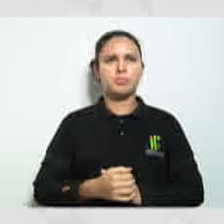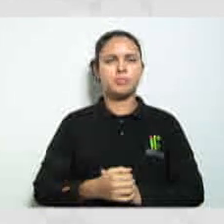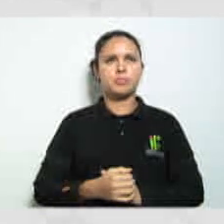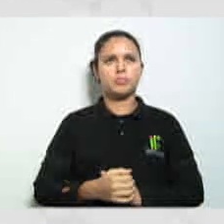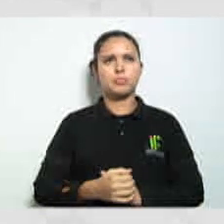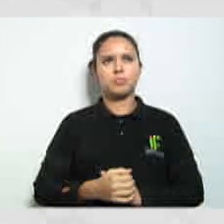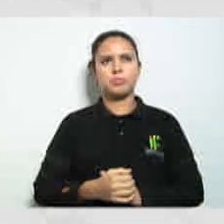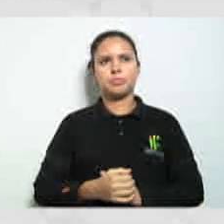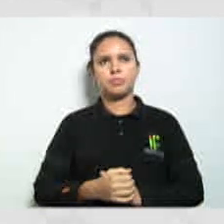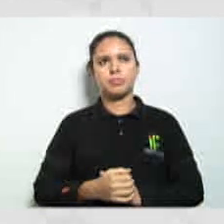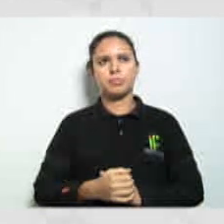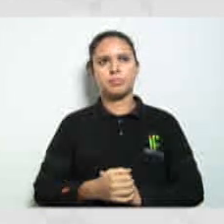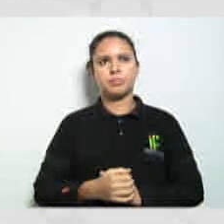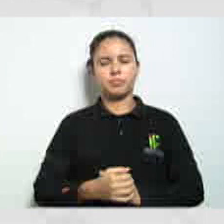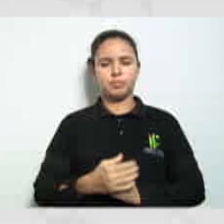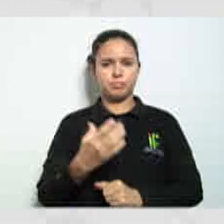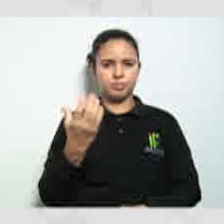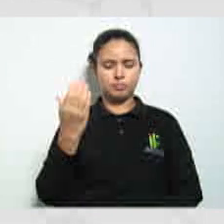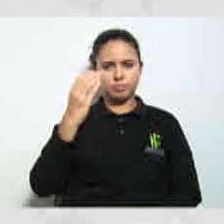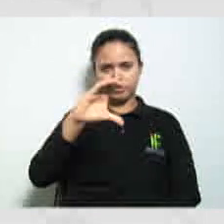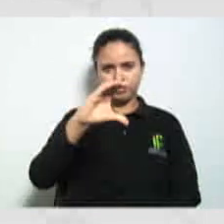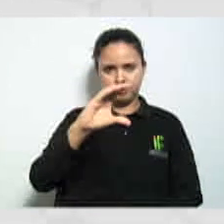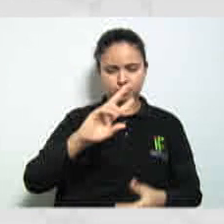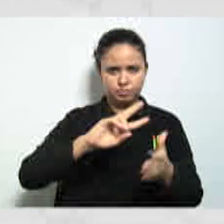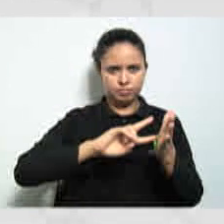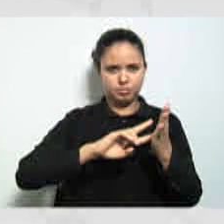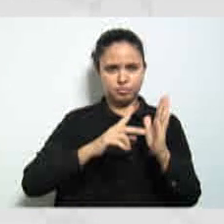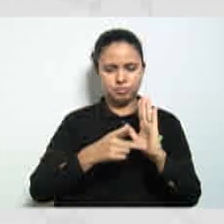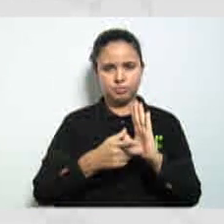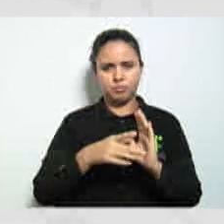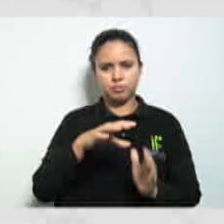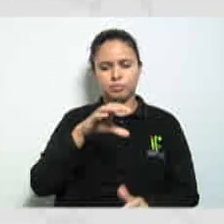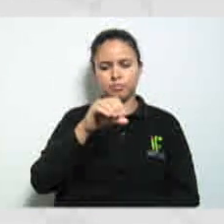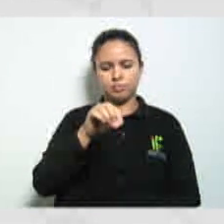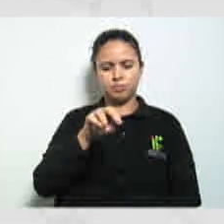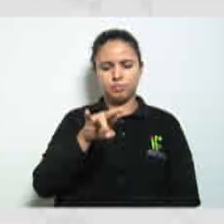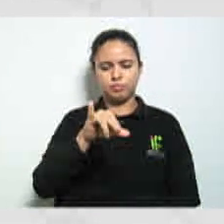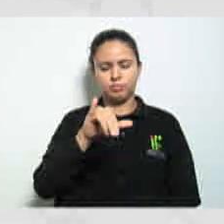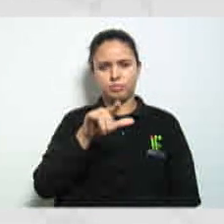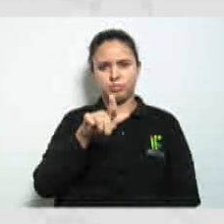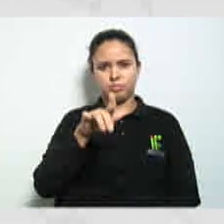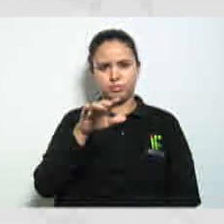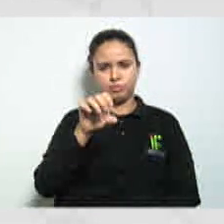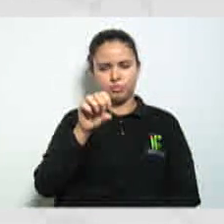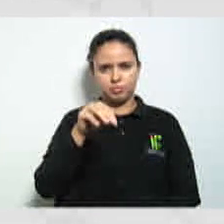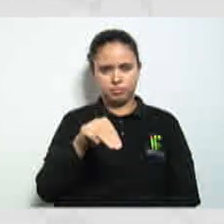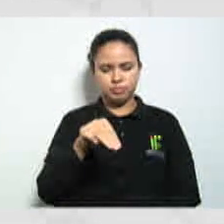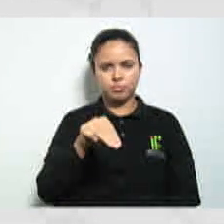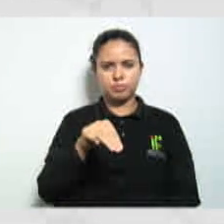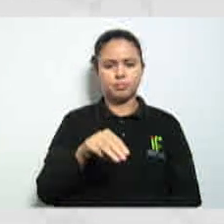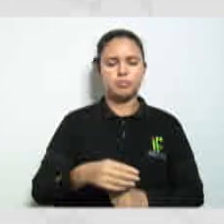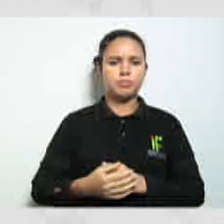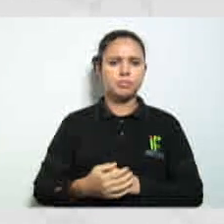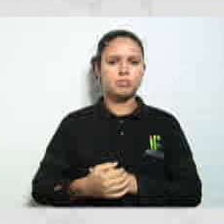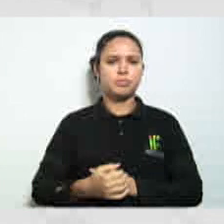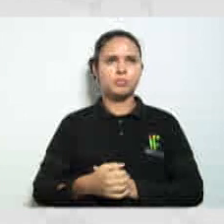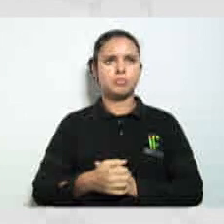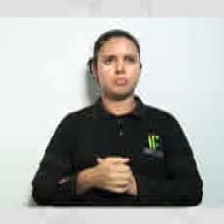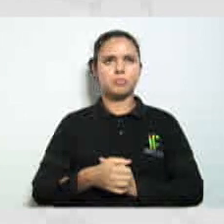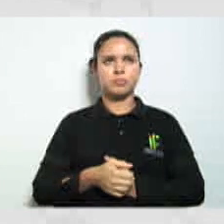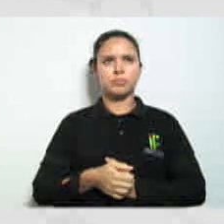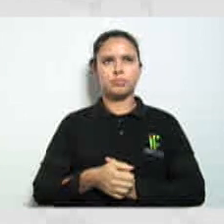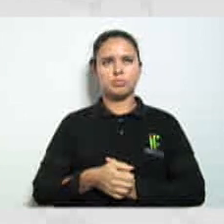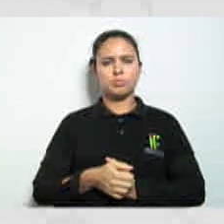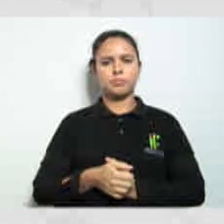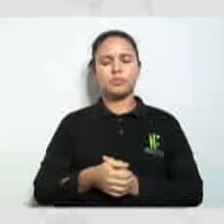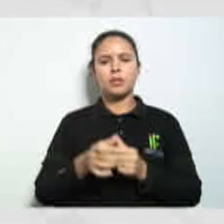crédito, origem. Eu pergunto para vocês, o débito, o destino dessa polpa de fruta, ela